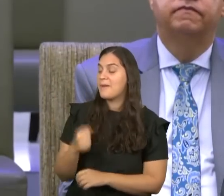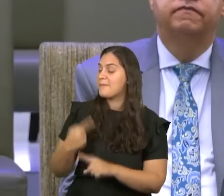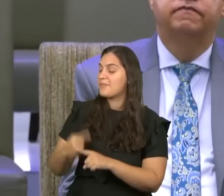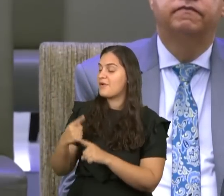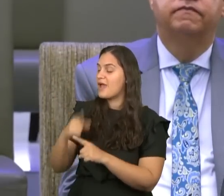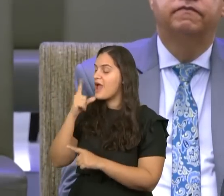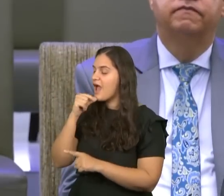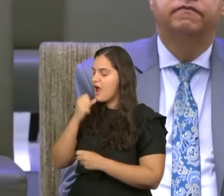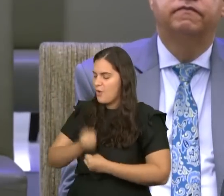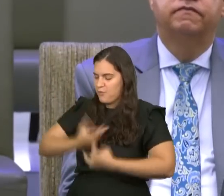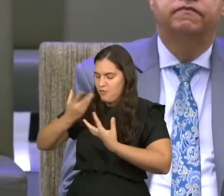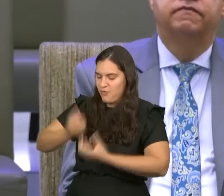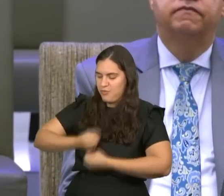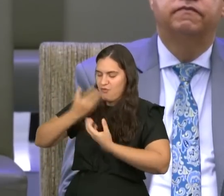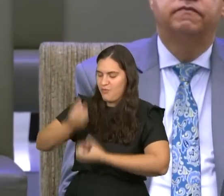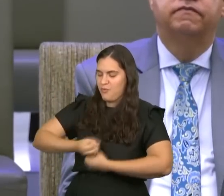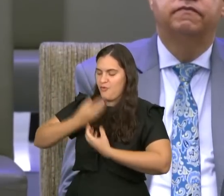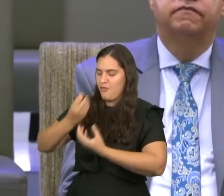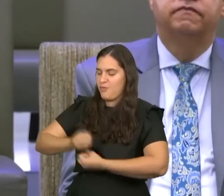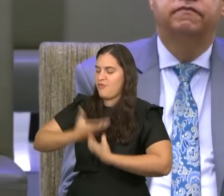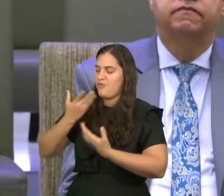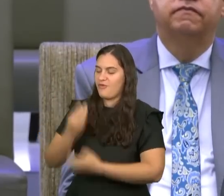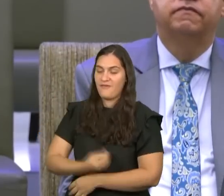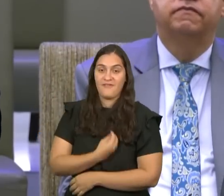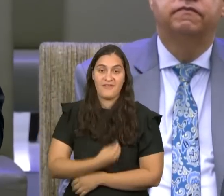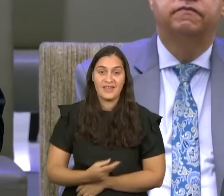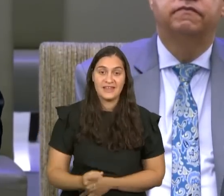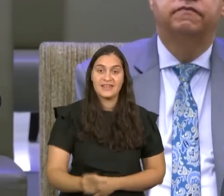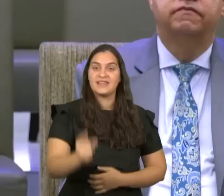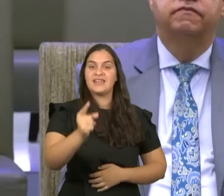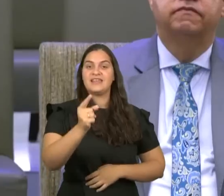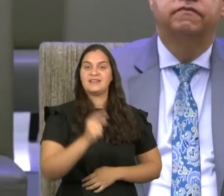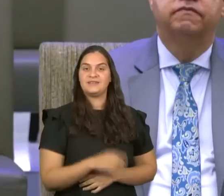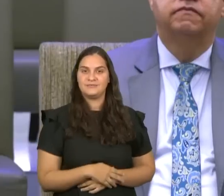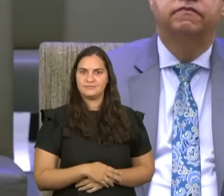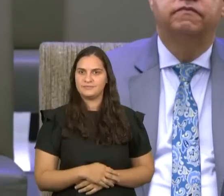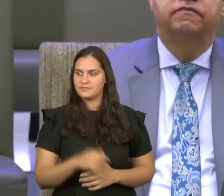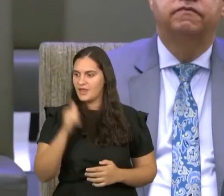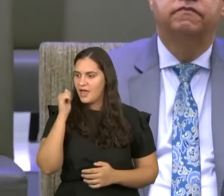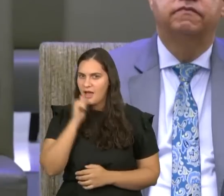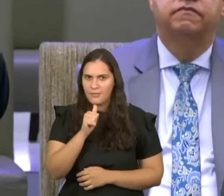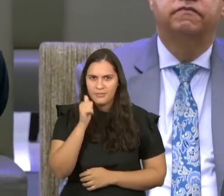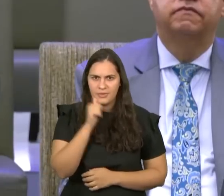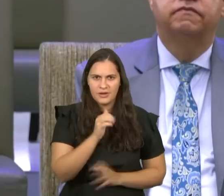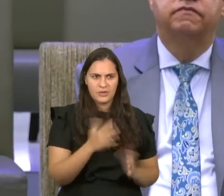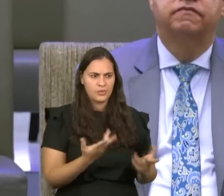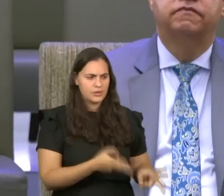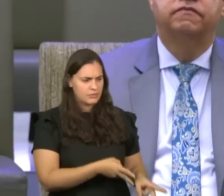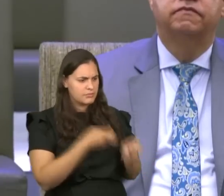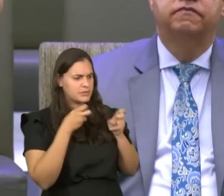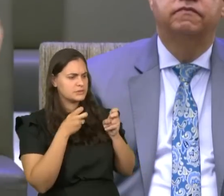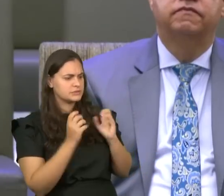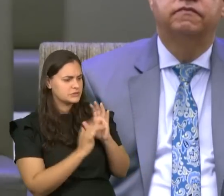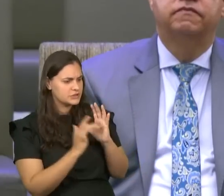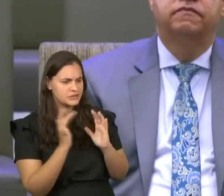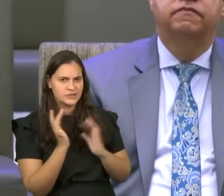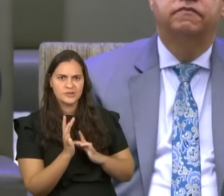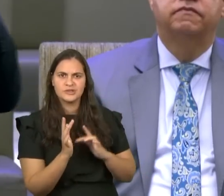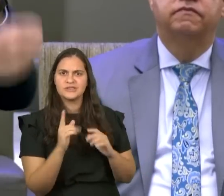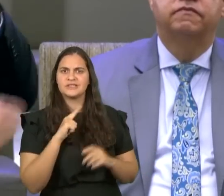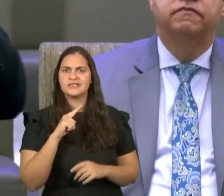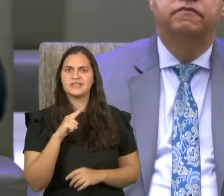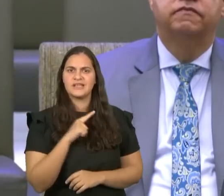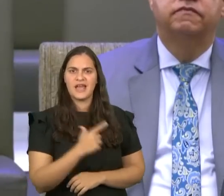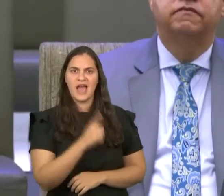dele e lhe dá a vida eterna o texto diz que quando essa mulher ouviu que Jesus tinha uma água que